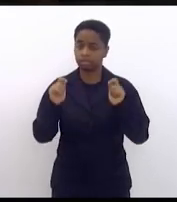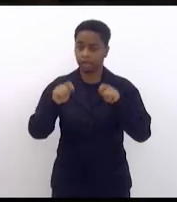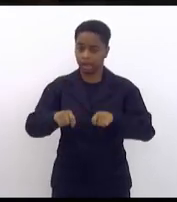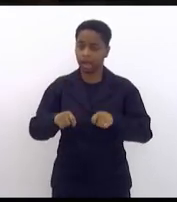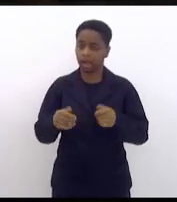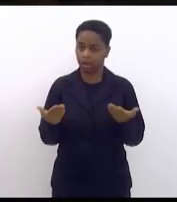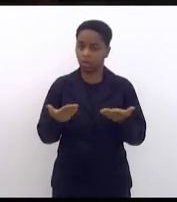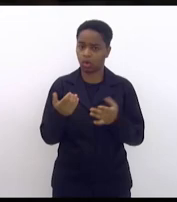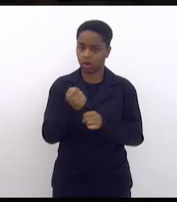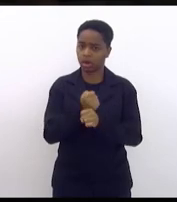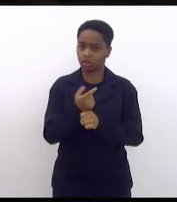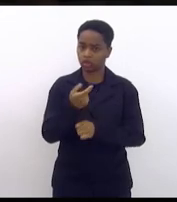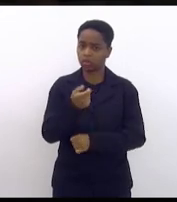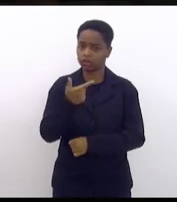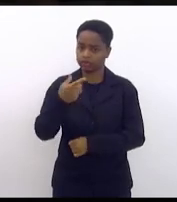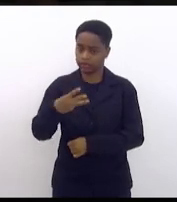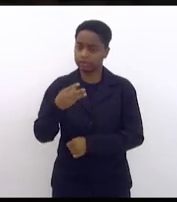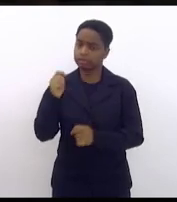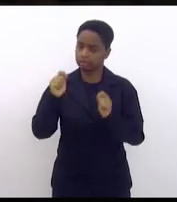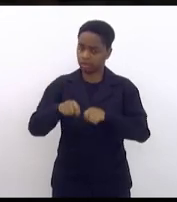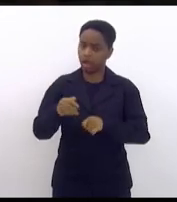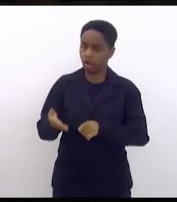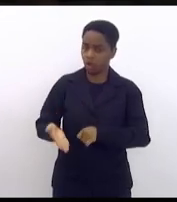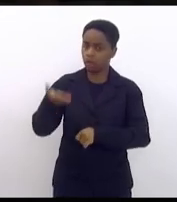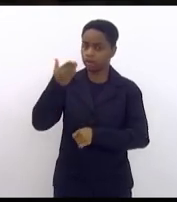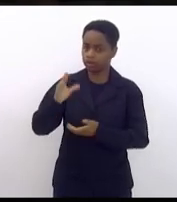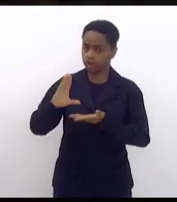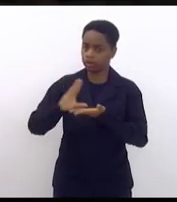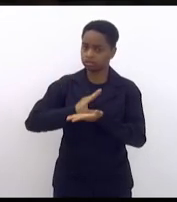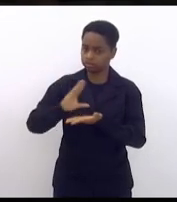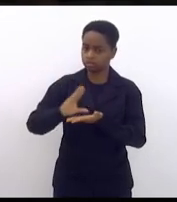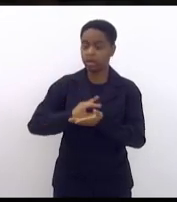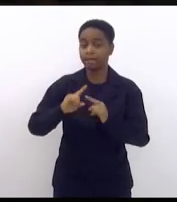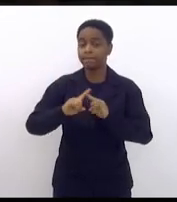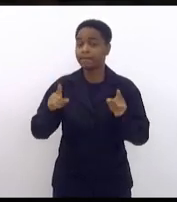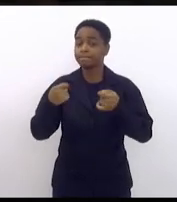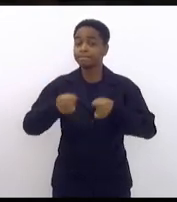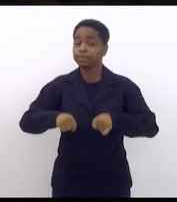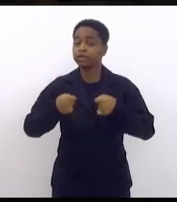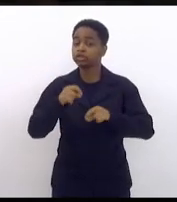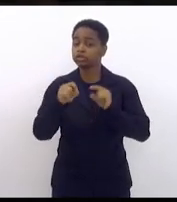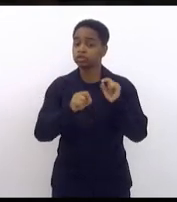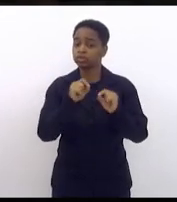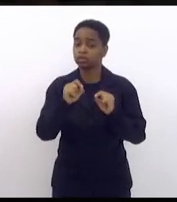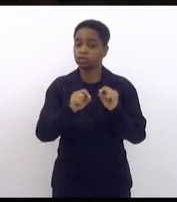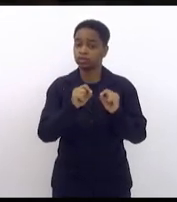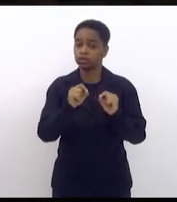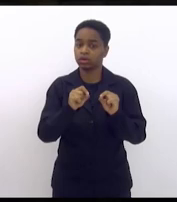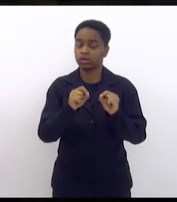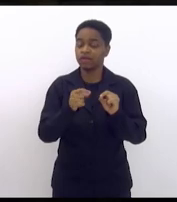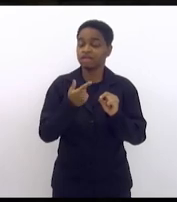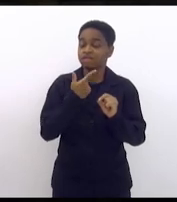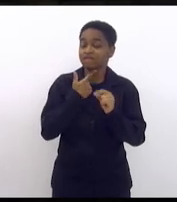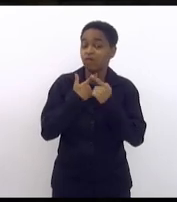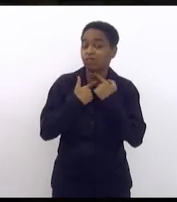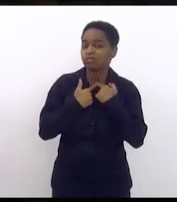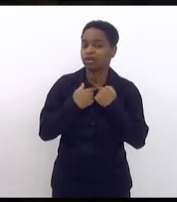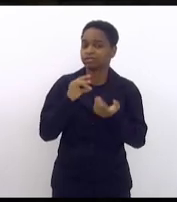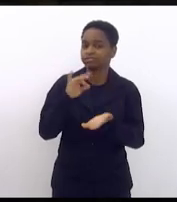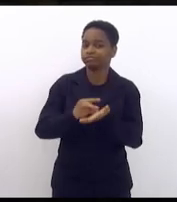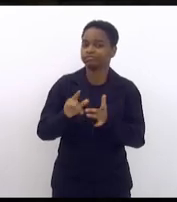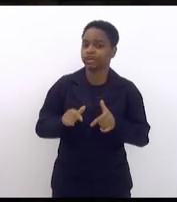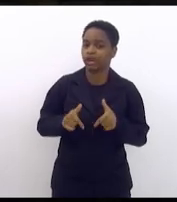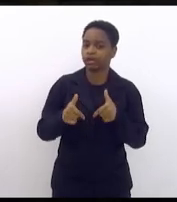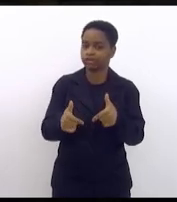ano, aumentar as receitas do Estado. Basta que se tenha vontade de fazer isso.